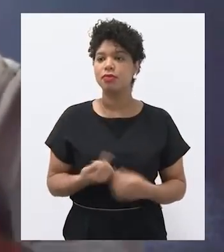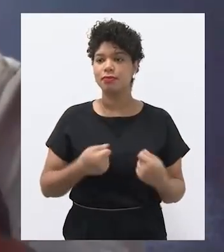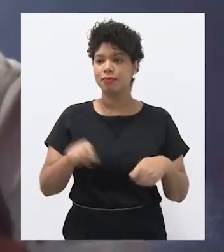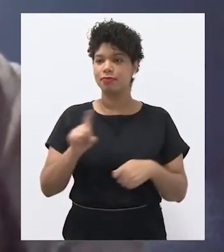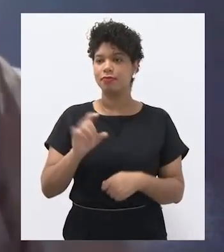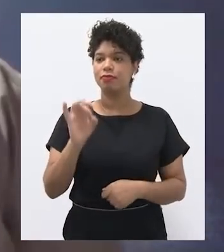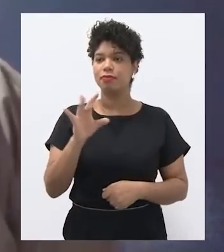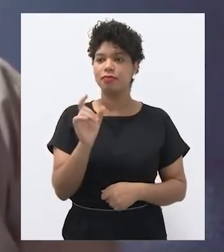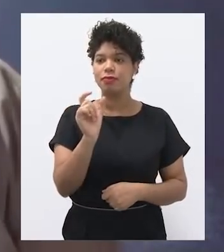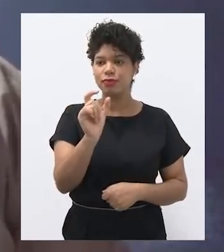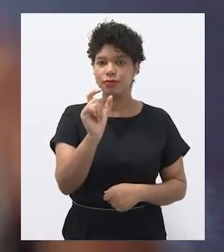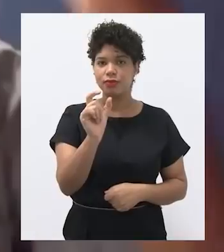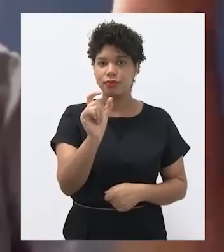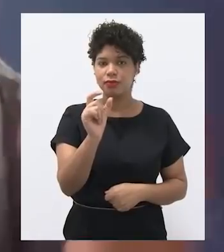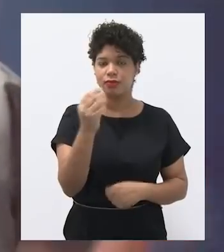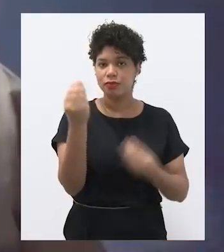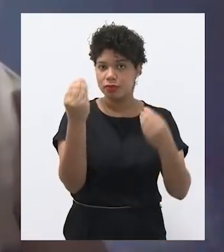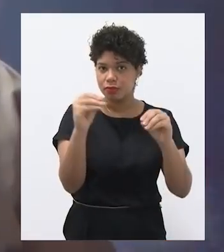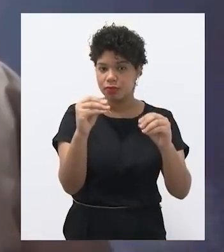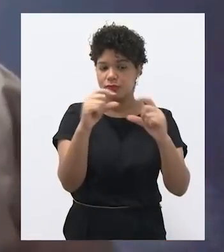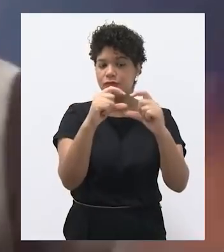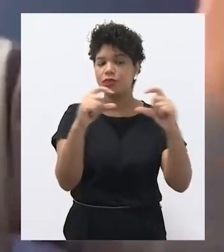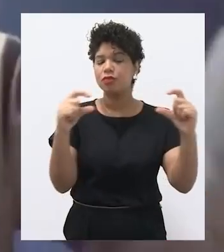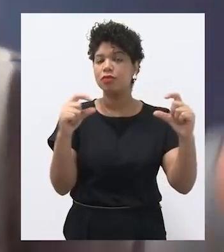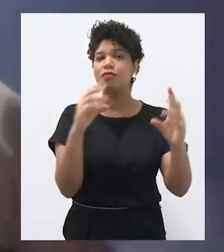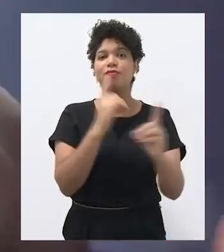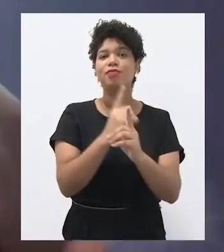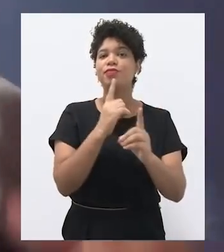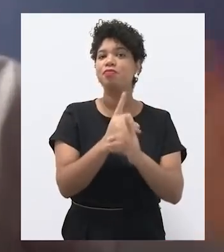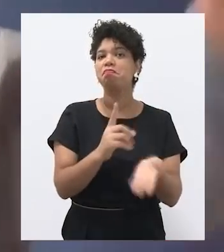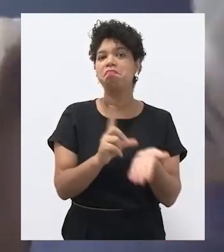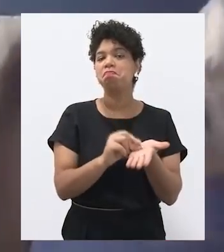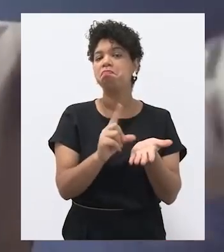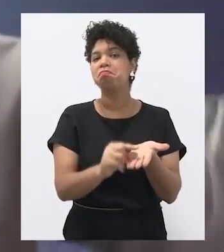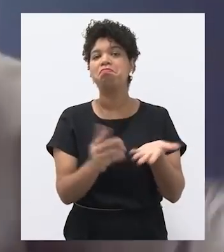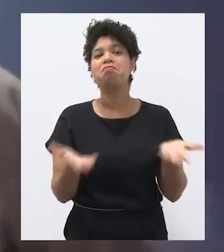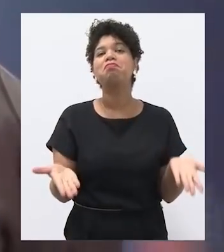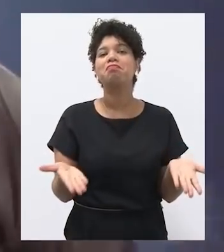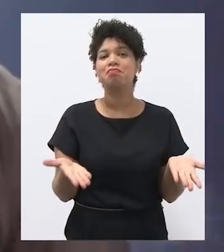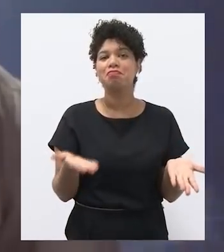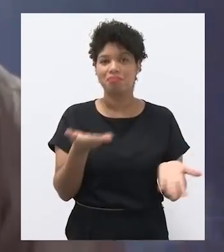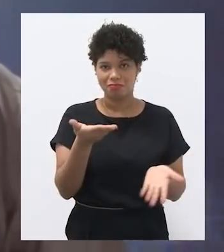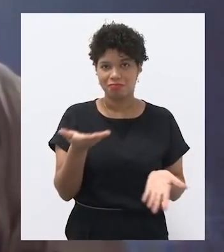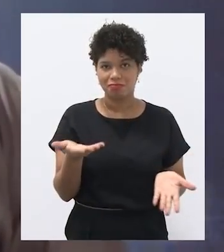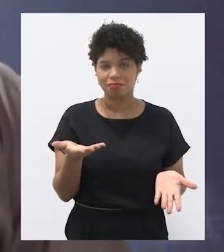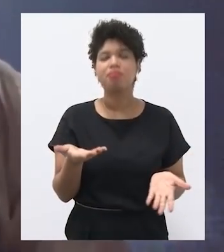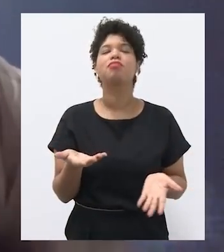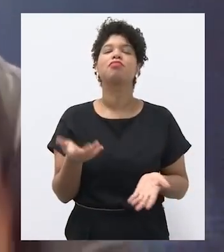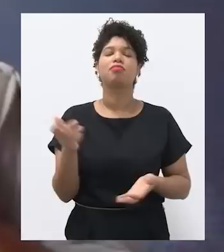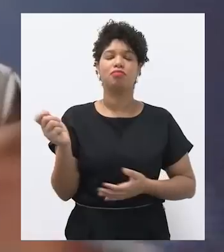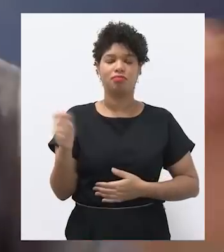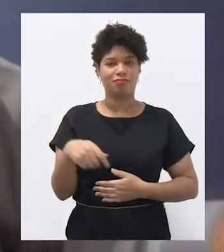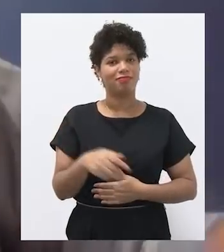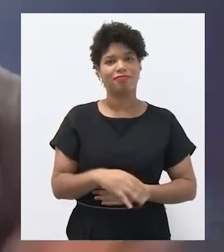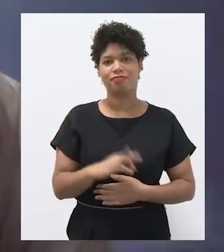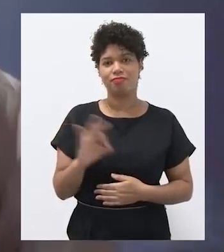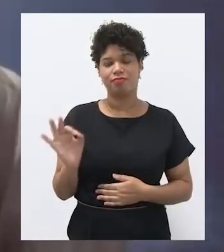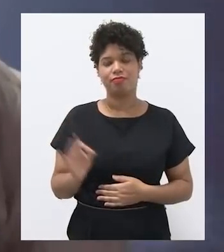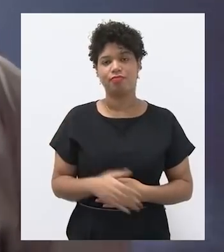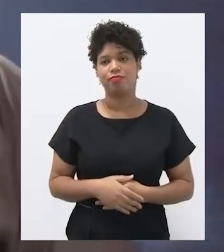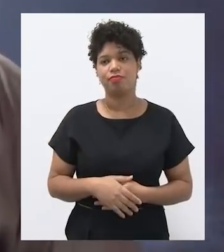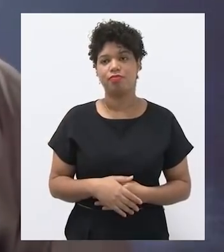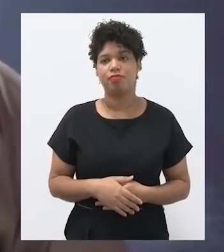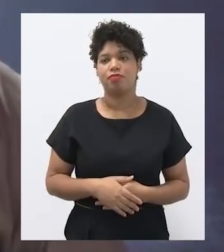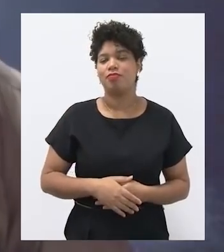e digita a palavra-chave para encontrar o artigo que você quer, o estudo que você está procurando, para fazer a pesquisa. O meio do caminho